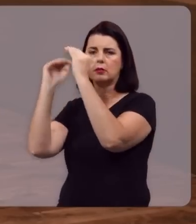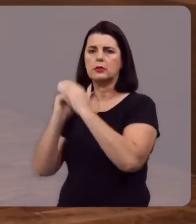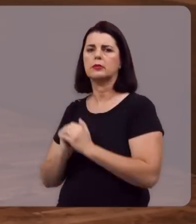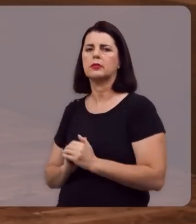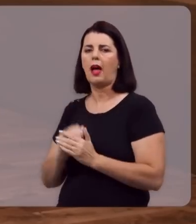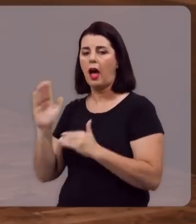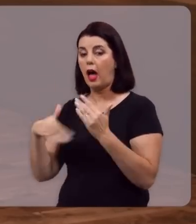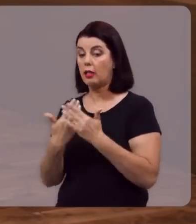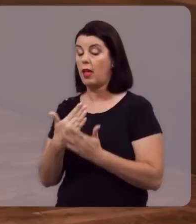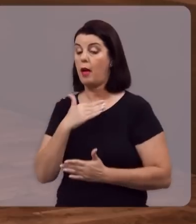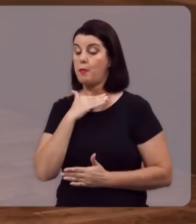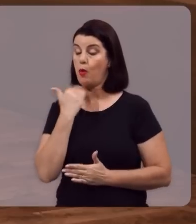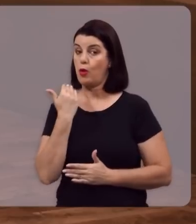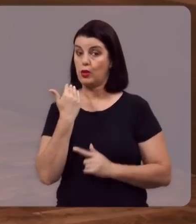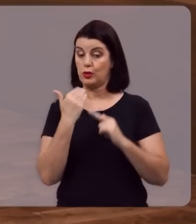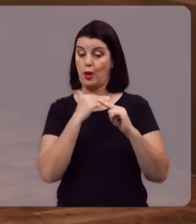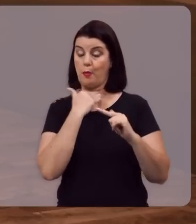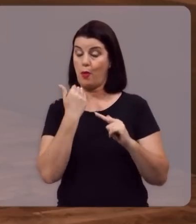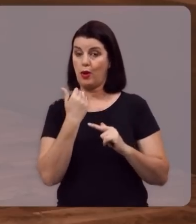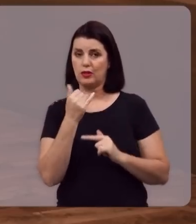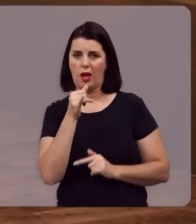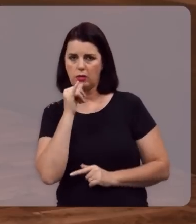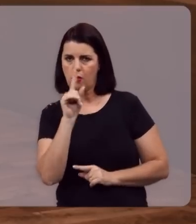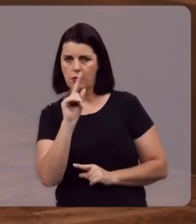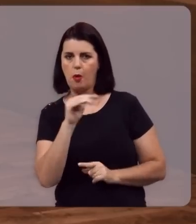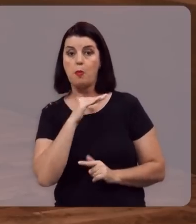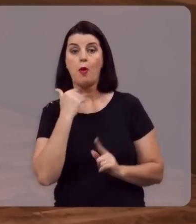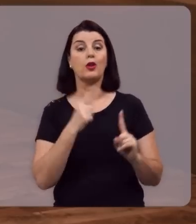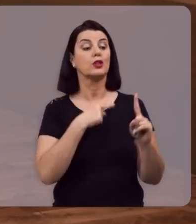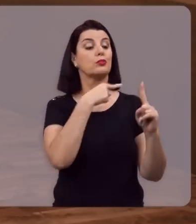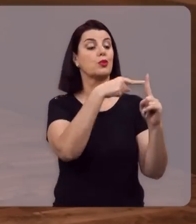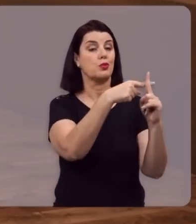obediente até a morte, e morte de cruz.